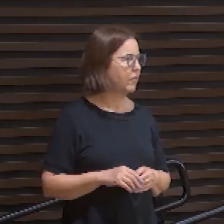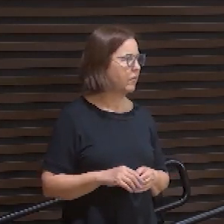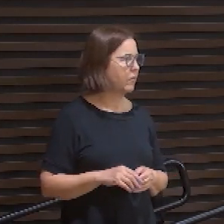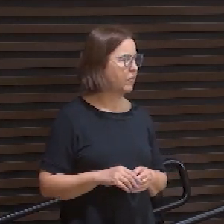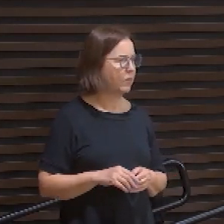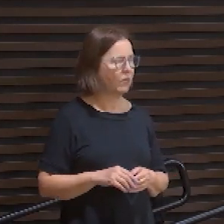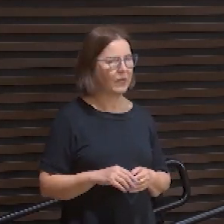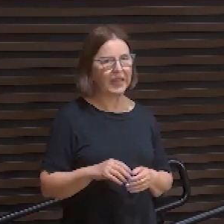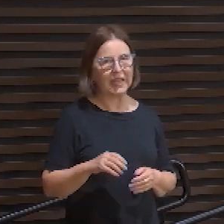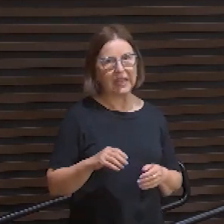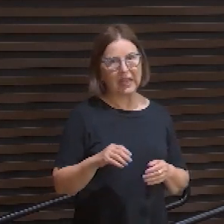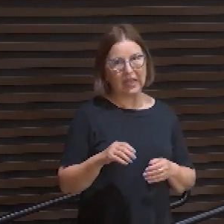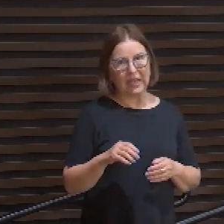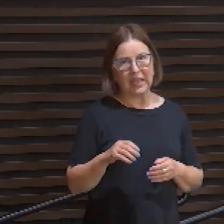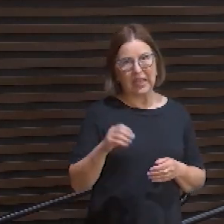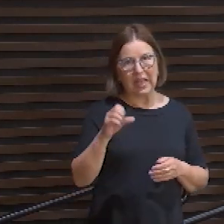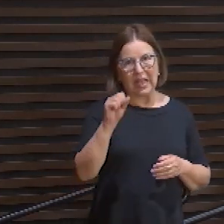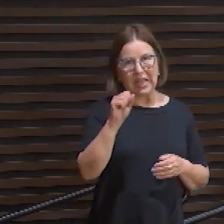sírio-judeu.